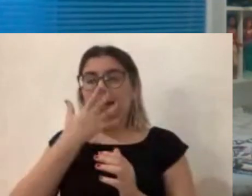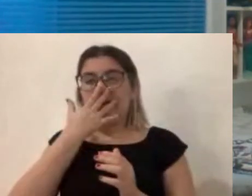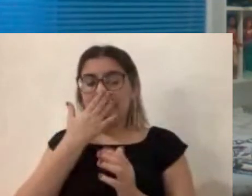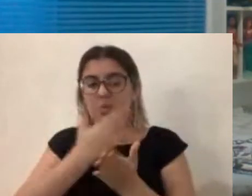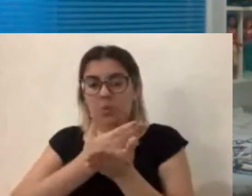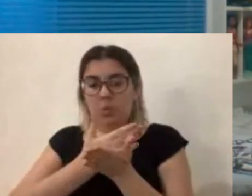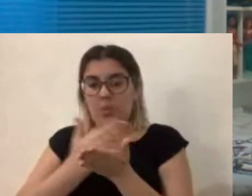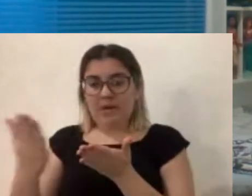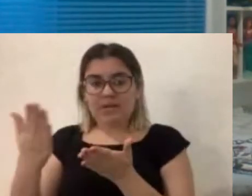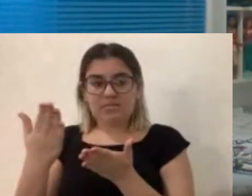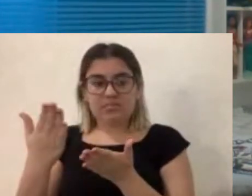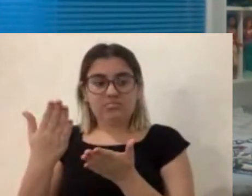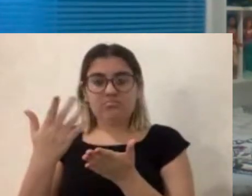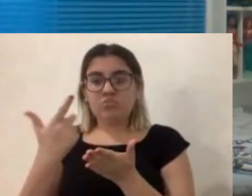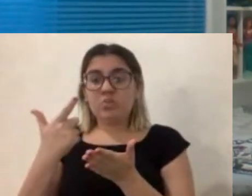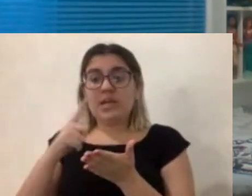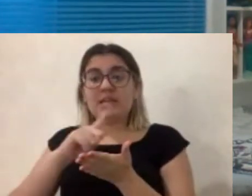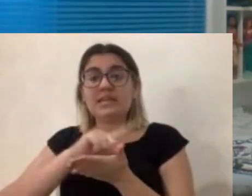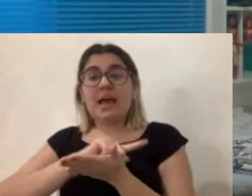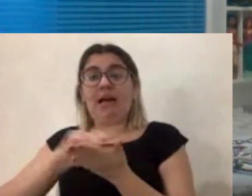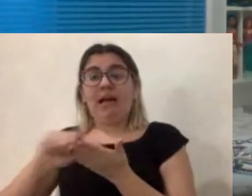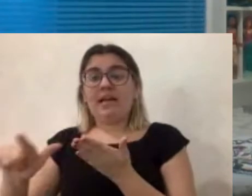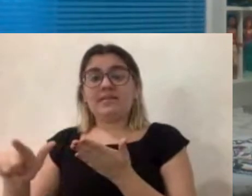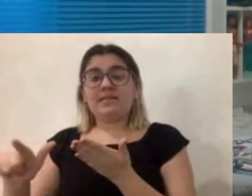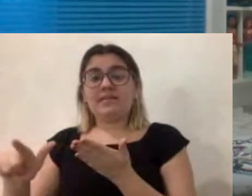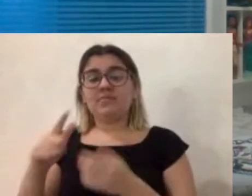descrição, porque não tem uma imagem.